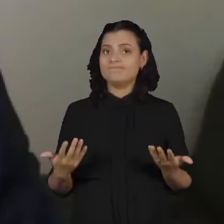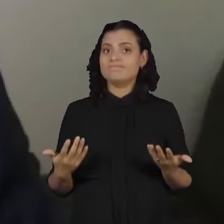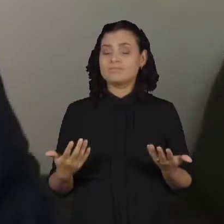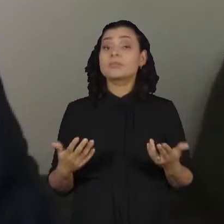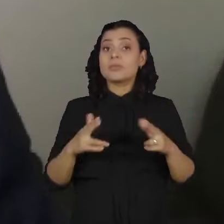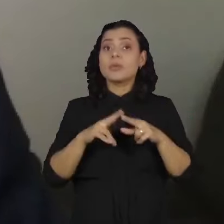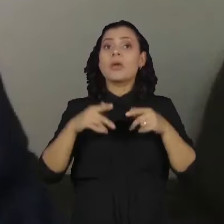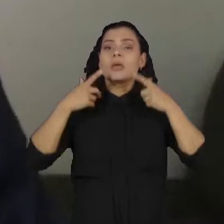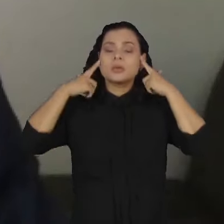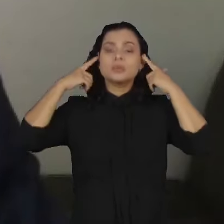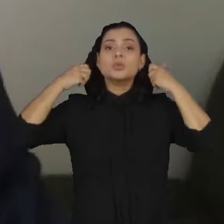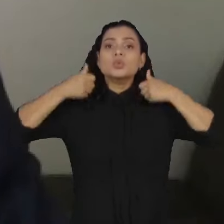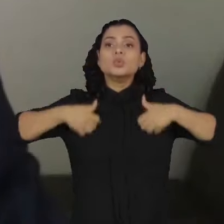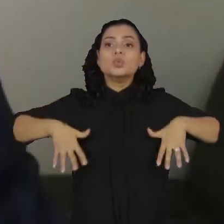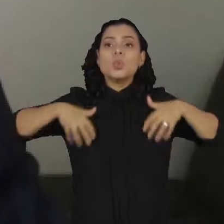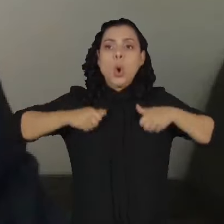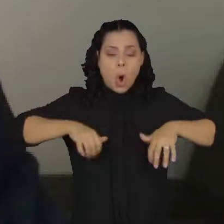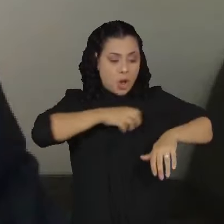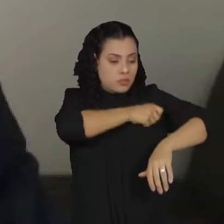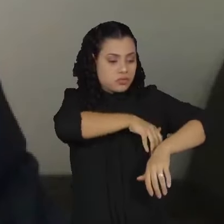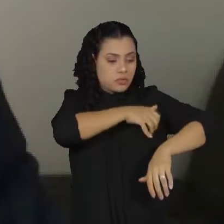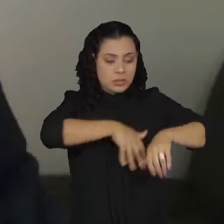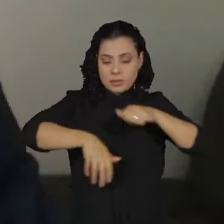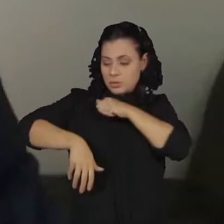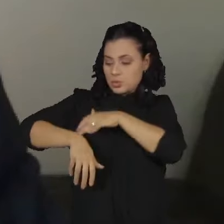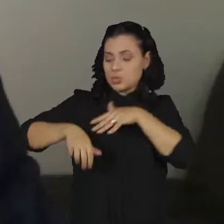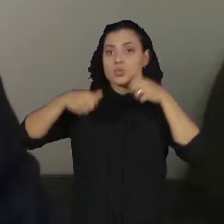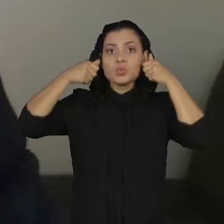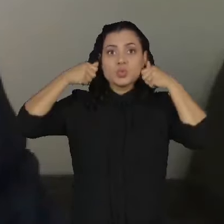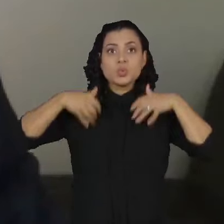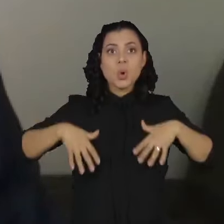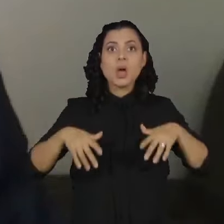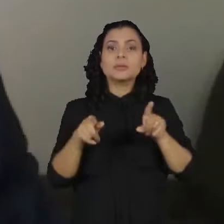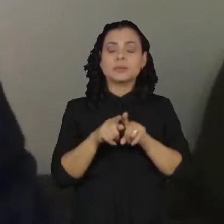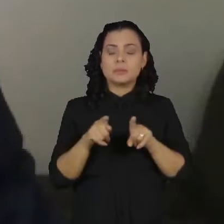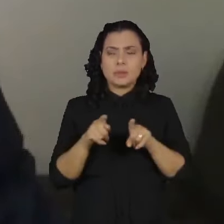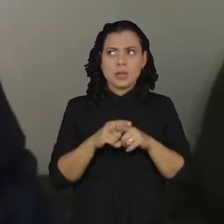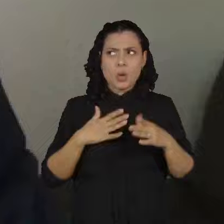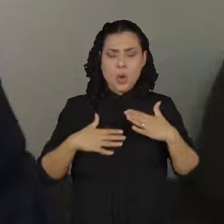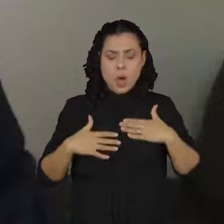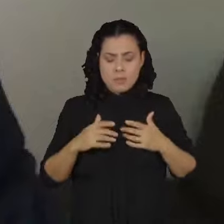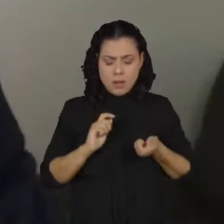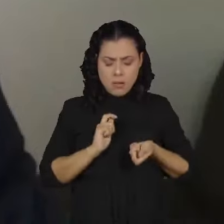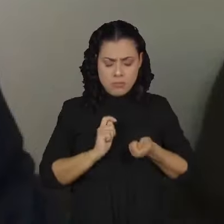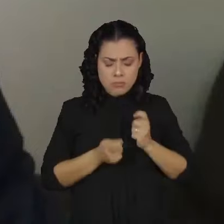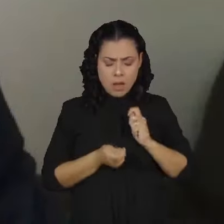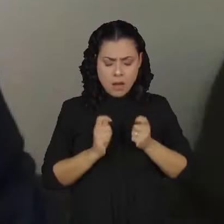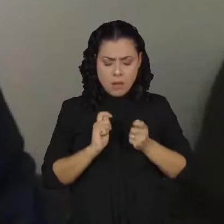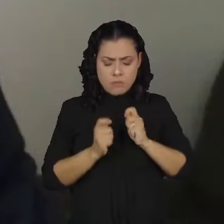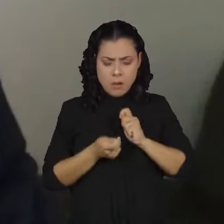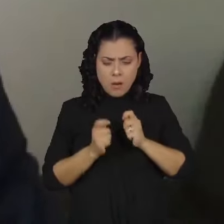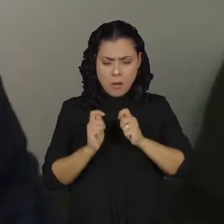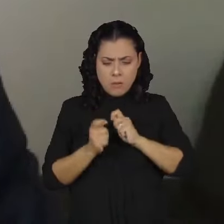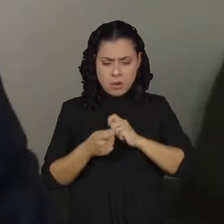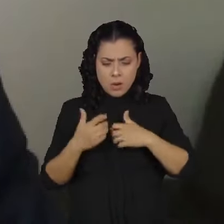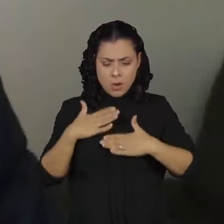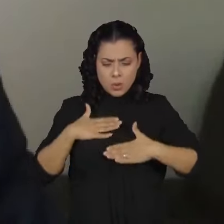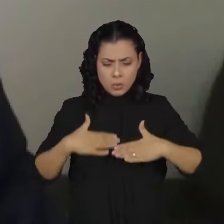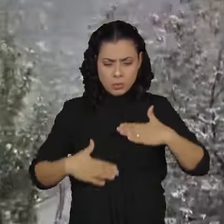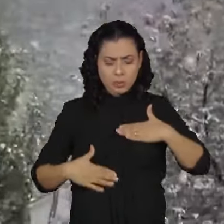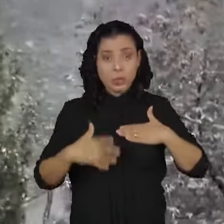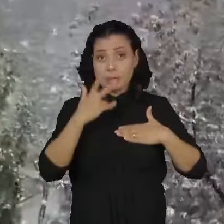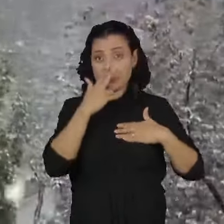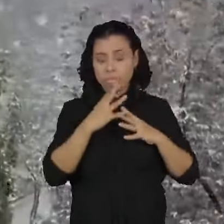que é o suor, nos pacientes que têm doença neurológica, essa capacidade de termorregulação é